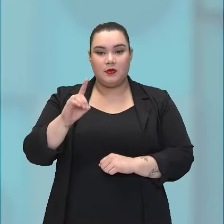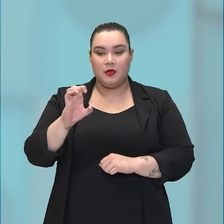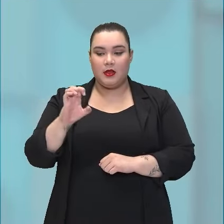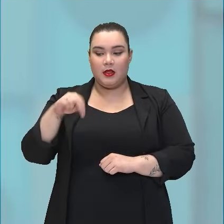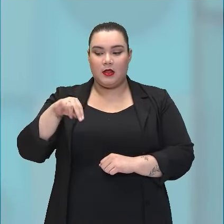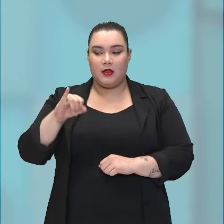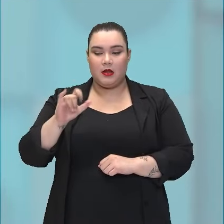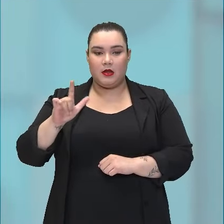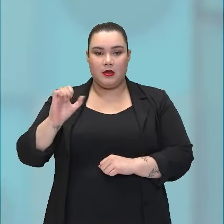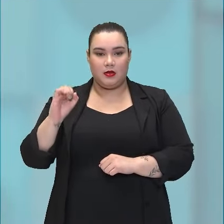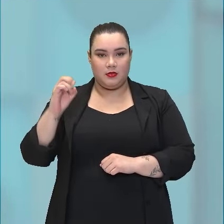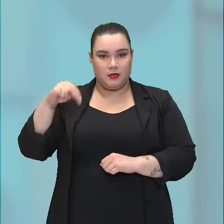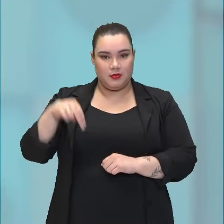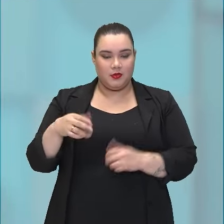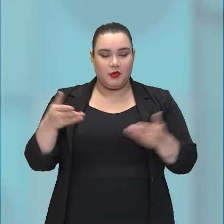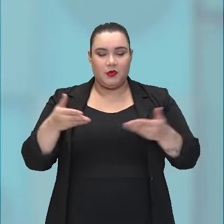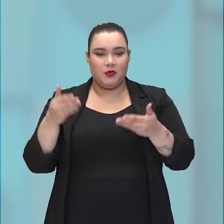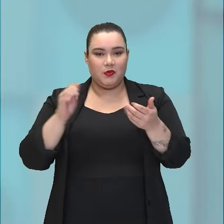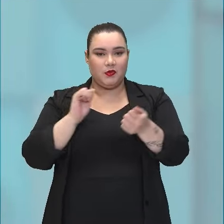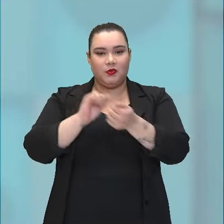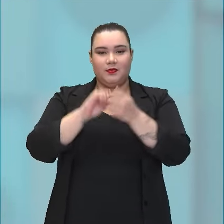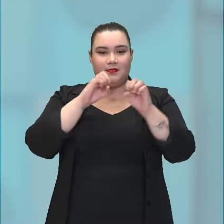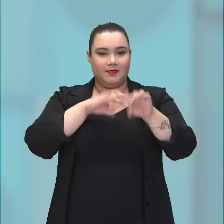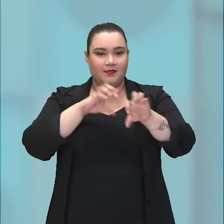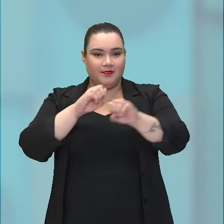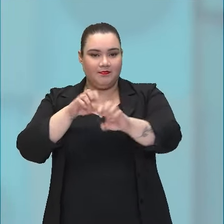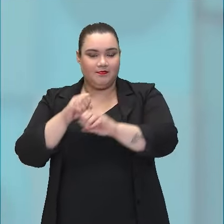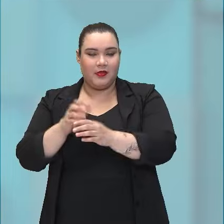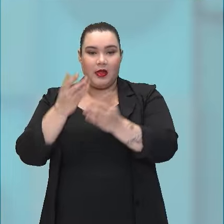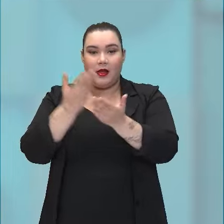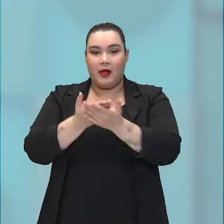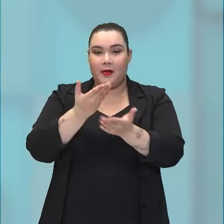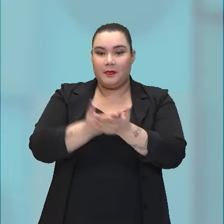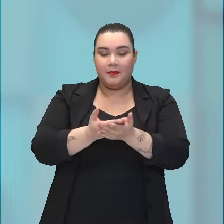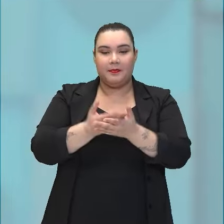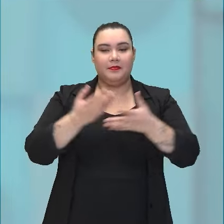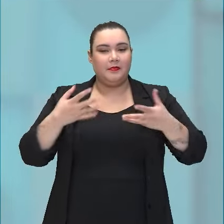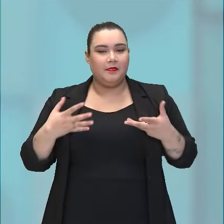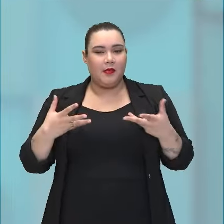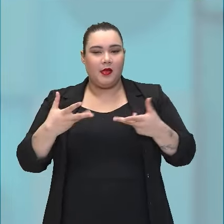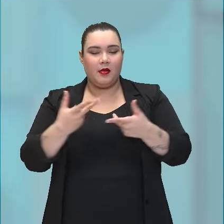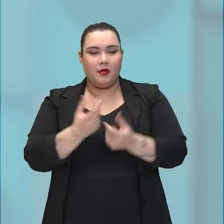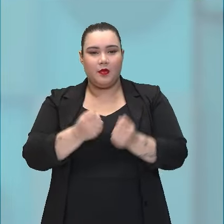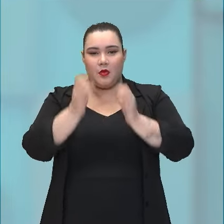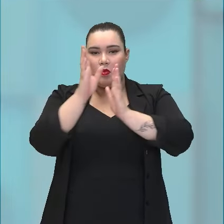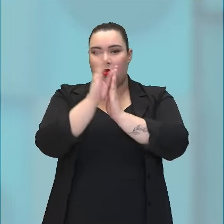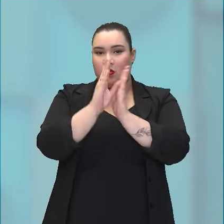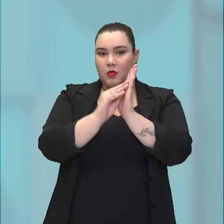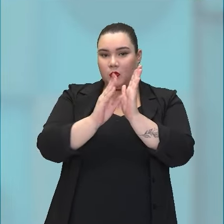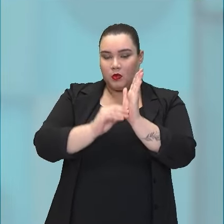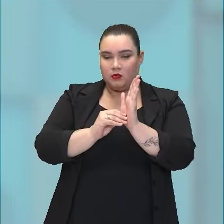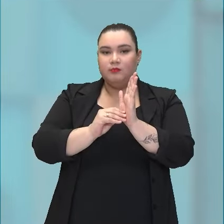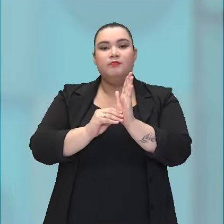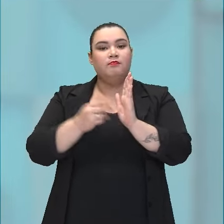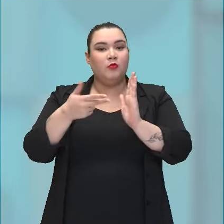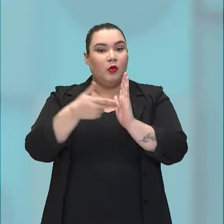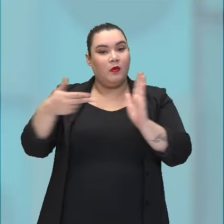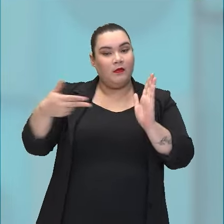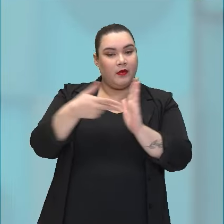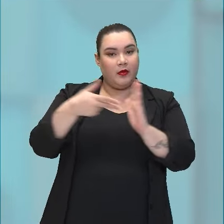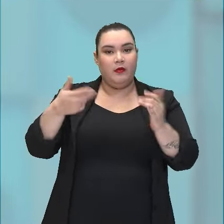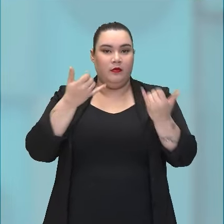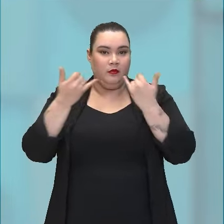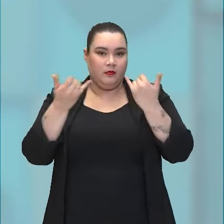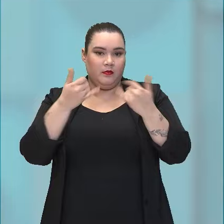vou acompanhá-los neste momento. Temos uma aula repleta de conhecimento, de muitas novidades e informações